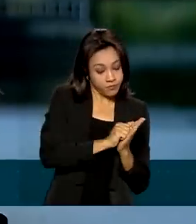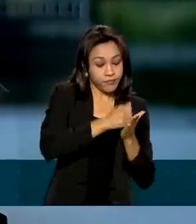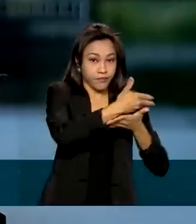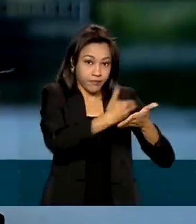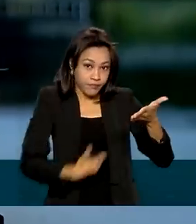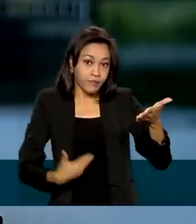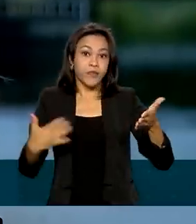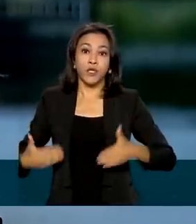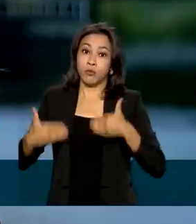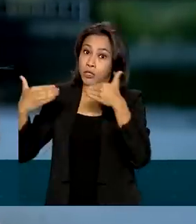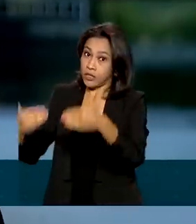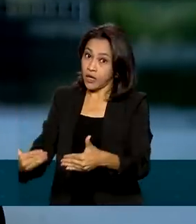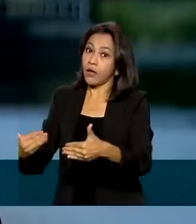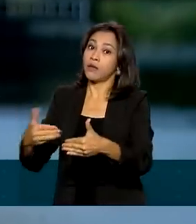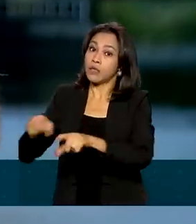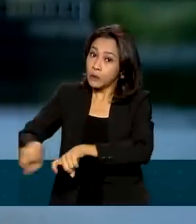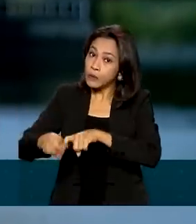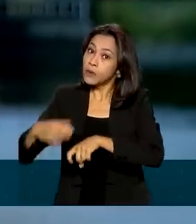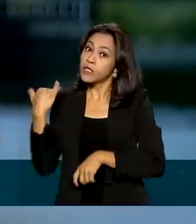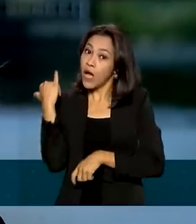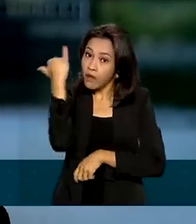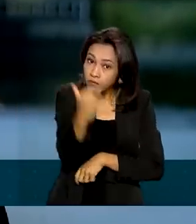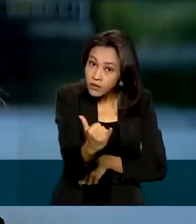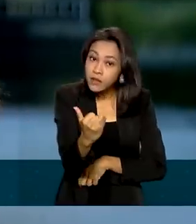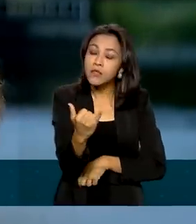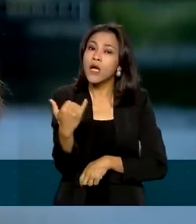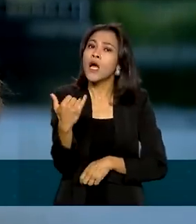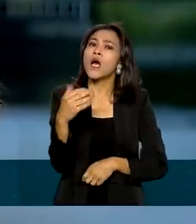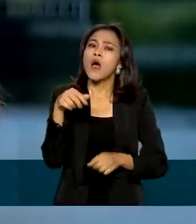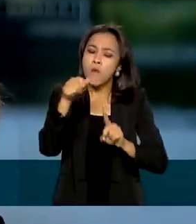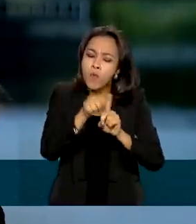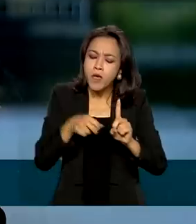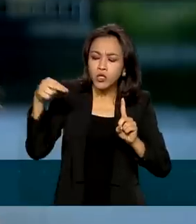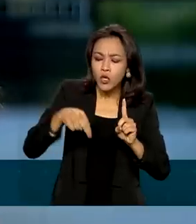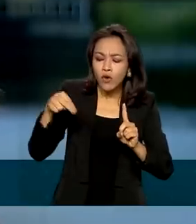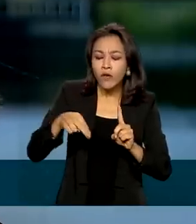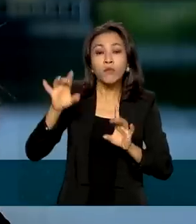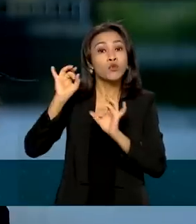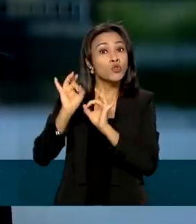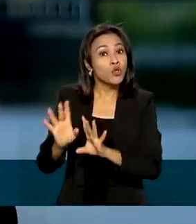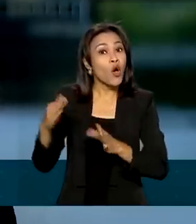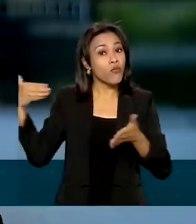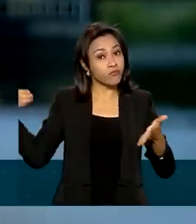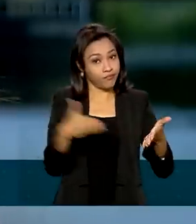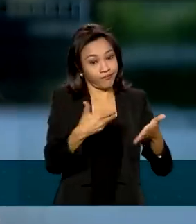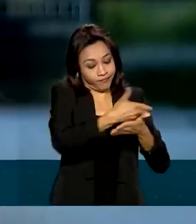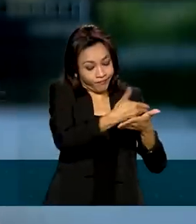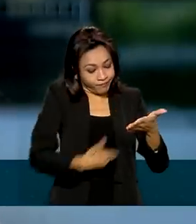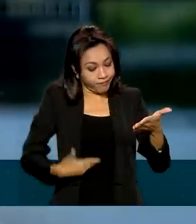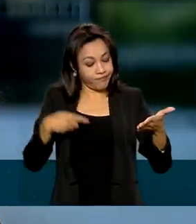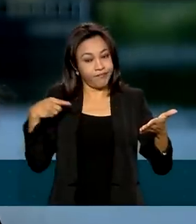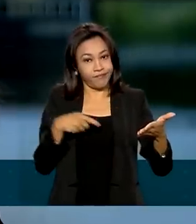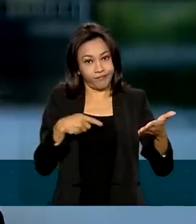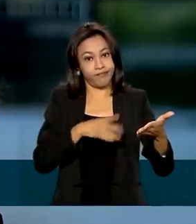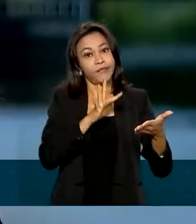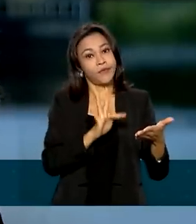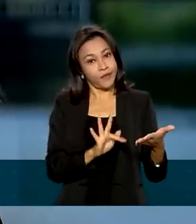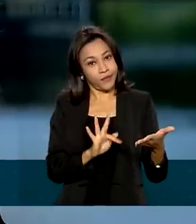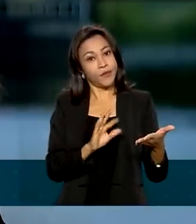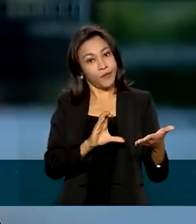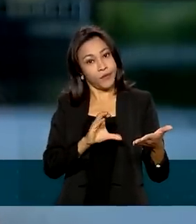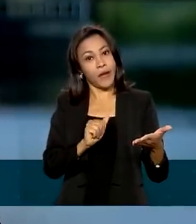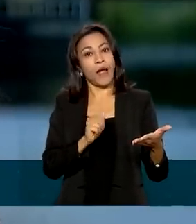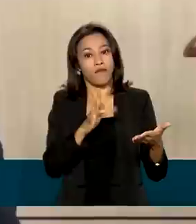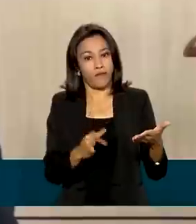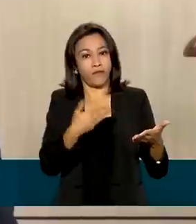um recado aos produtores. A partir de novembro, só será emitido o CAF, o Cadastro Nacional da